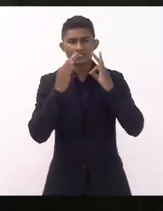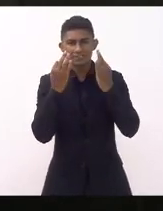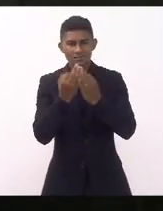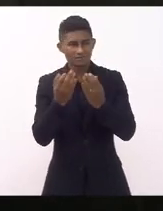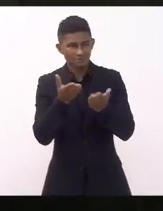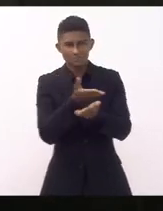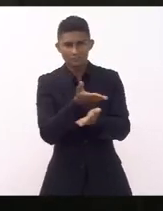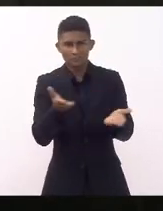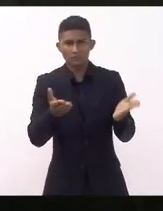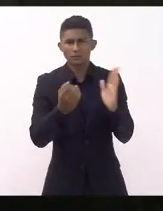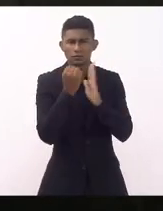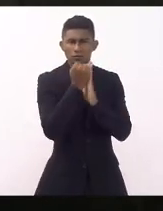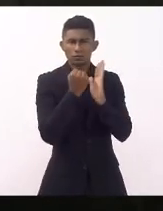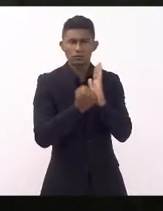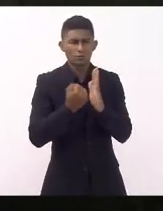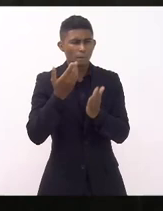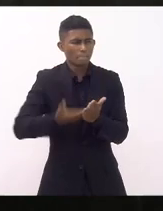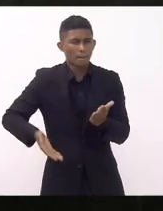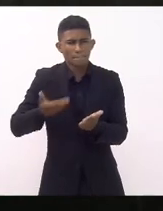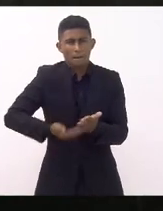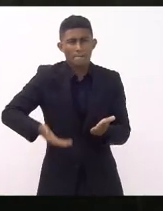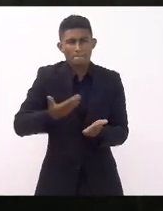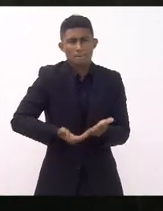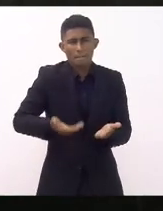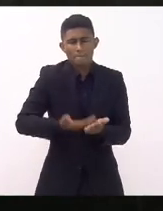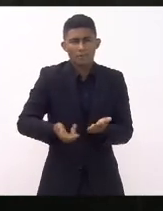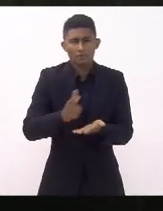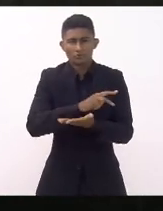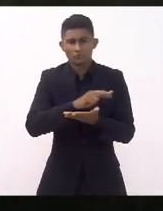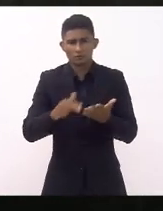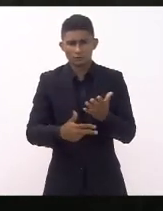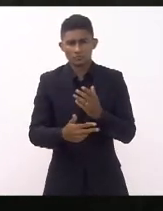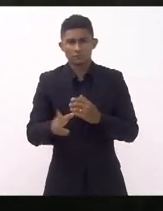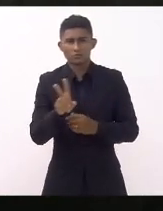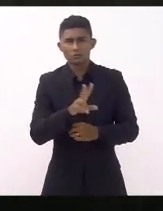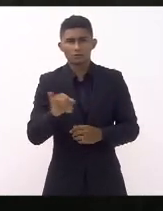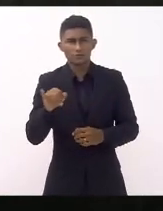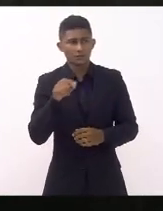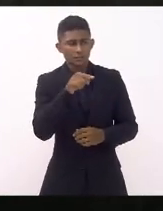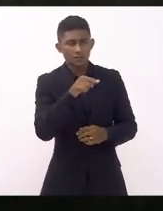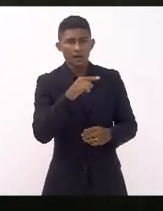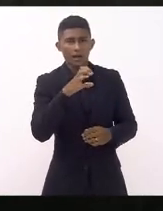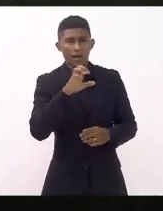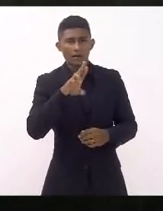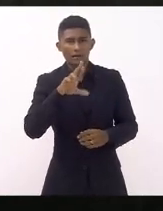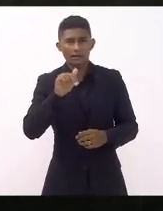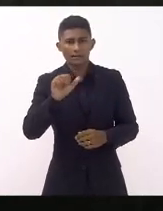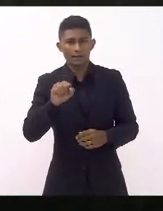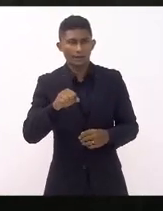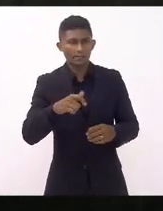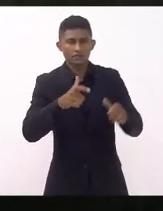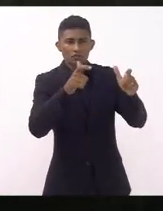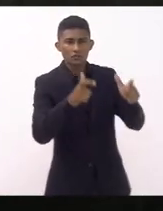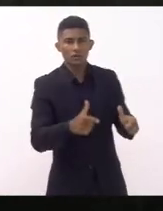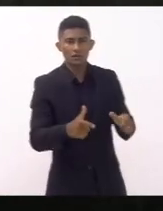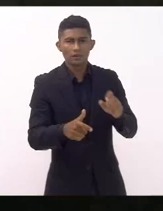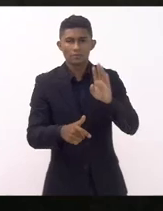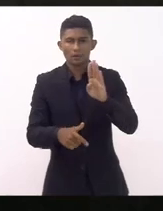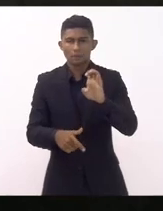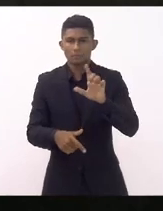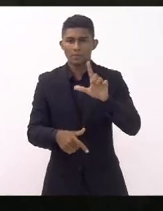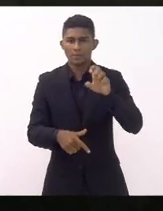perderam seus documentos numa ação próximo ao CRAS do Belém. Não é? É uma